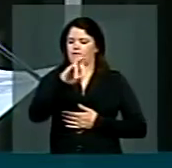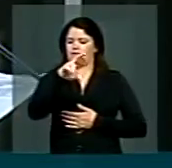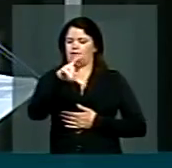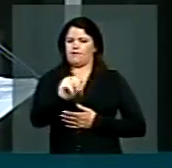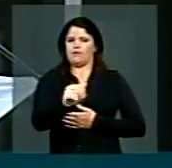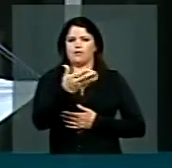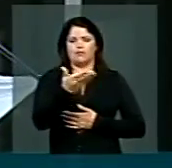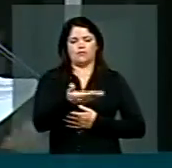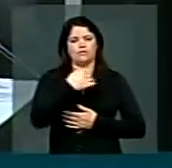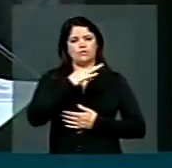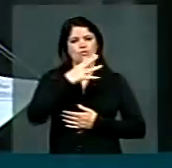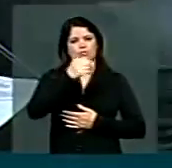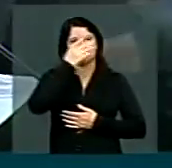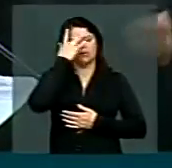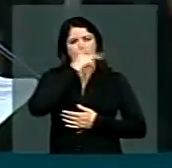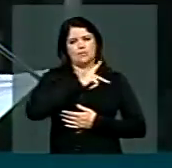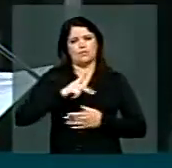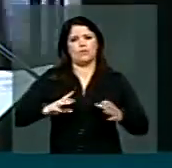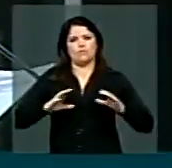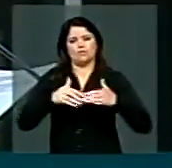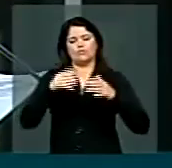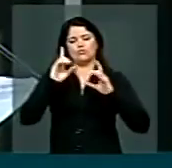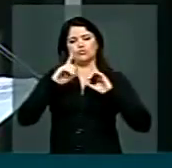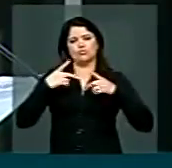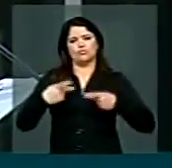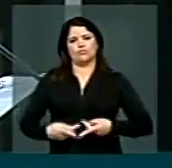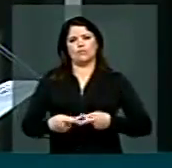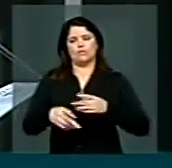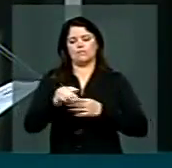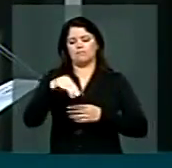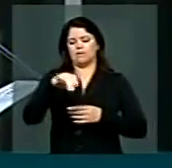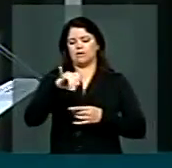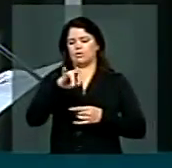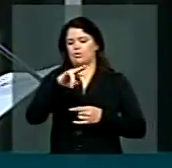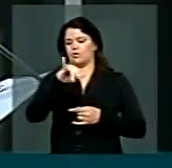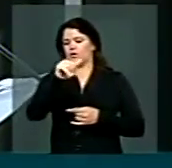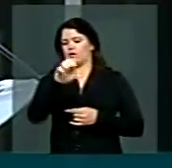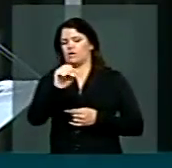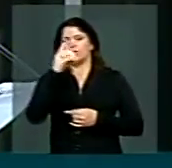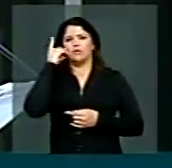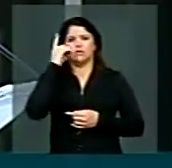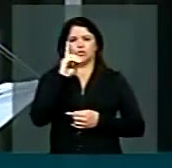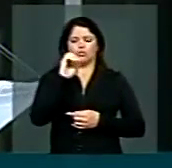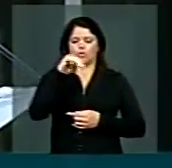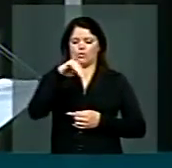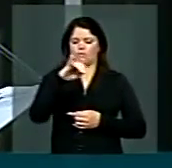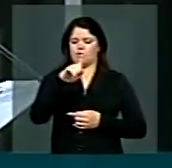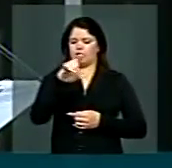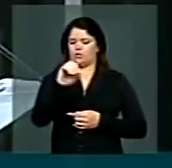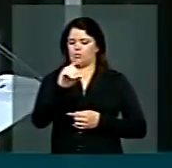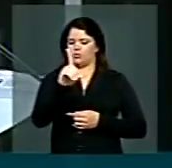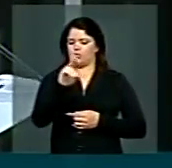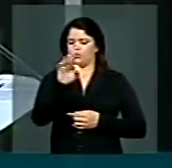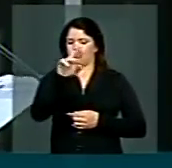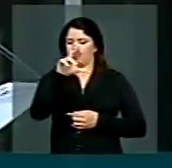senhor presidente da Comissão de Direitos Humanos e Minorias, deputado Domingos Dutra,